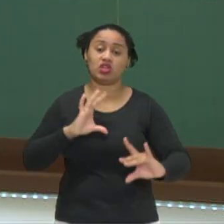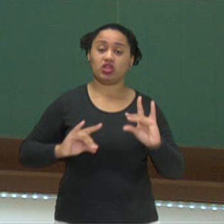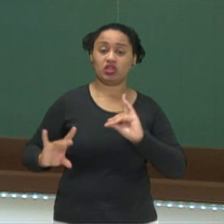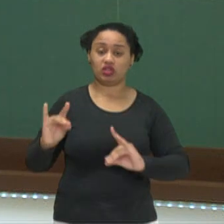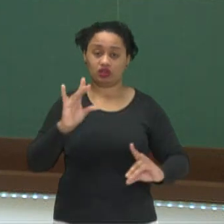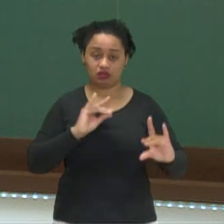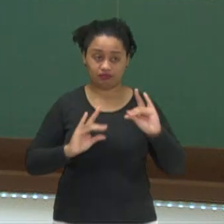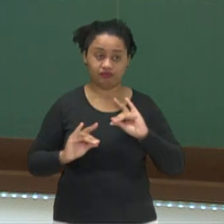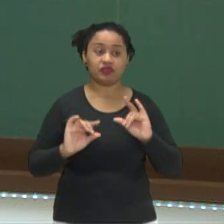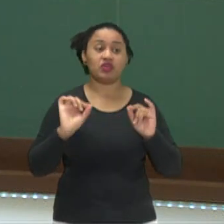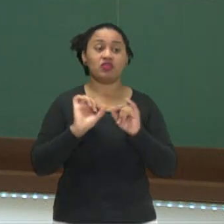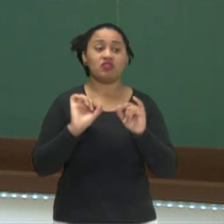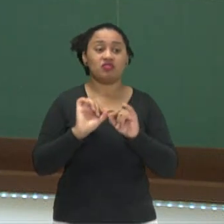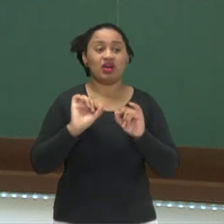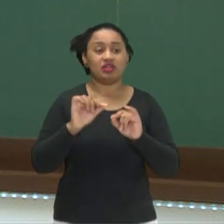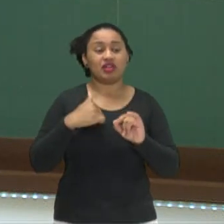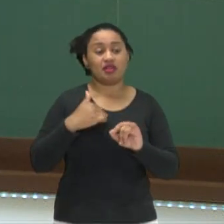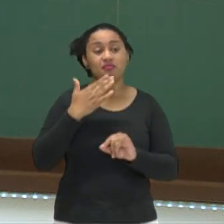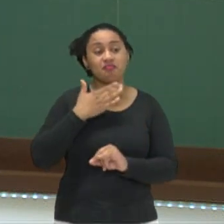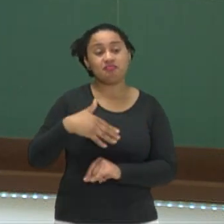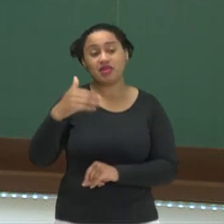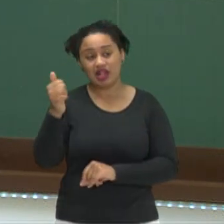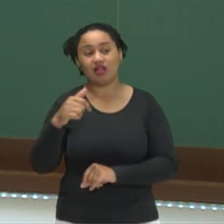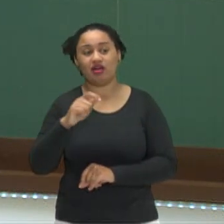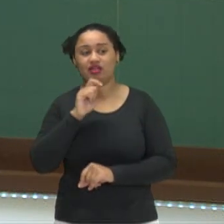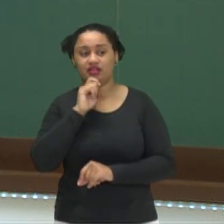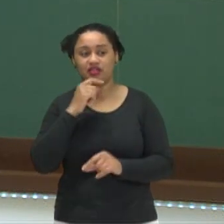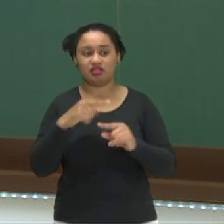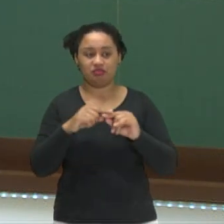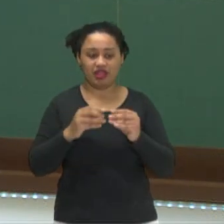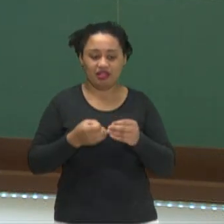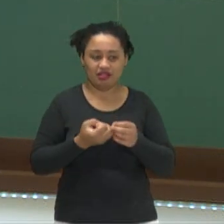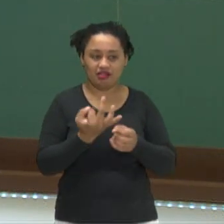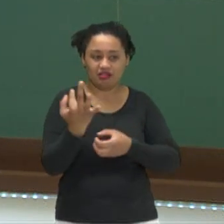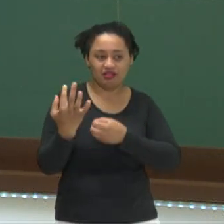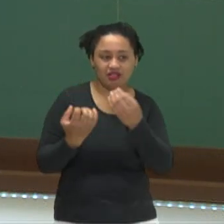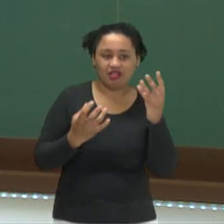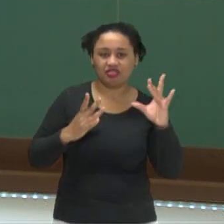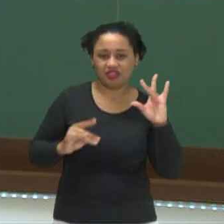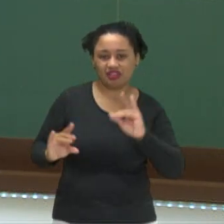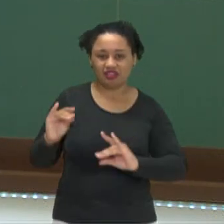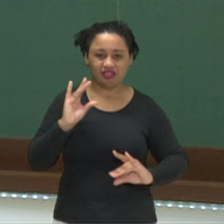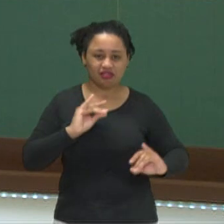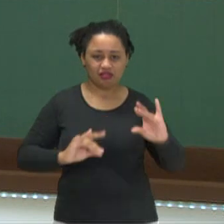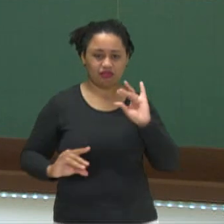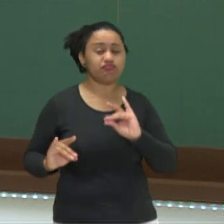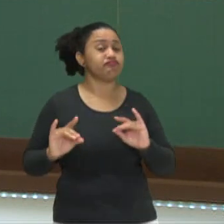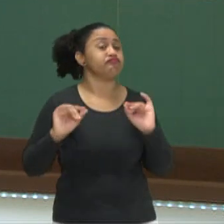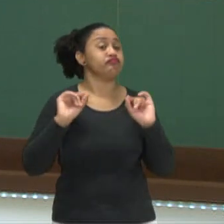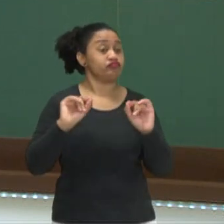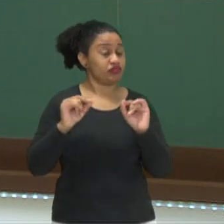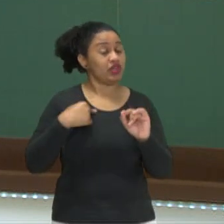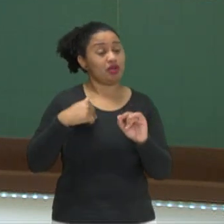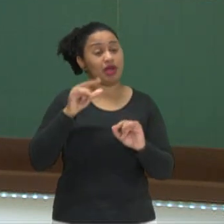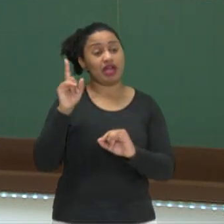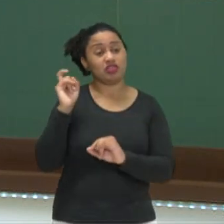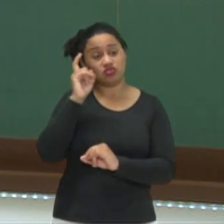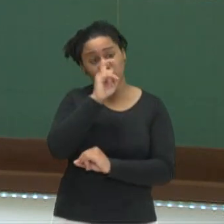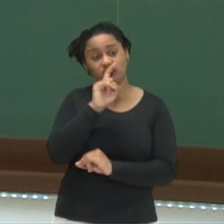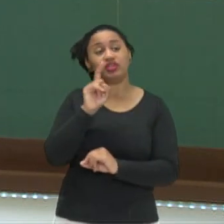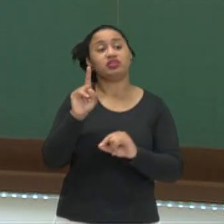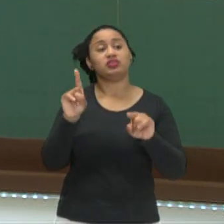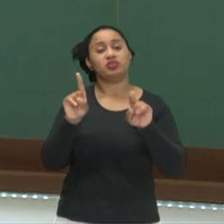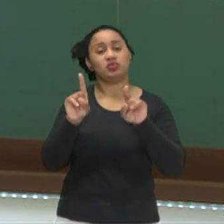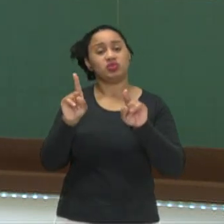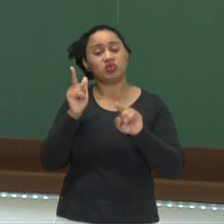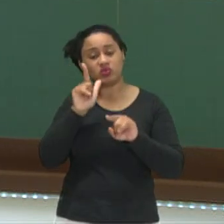isso faz com que eles sejam mais eficazes ainda, porque essa liberação de hormônios ali, ela dificulta ainda